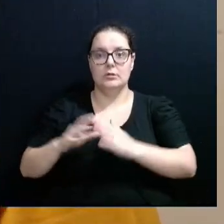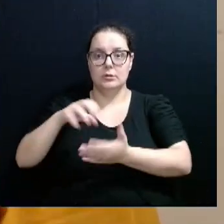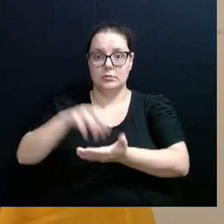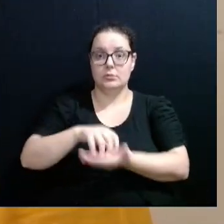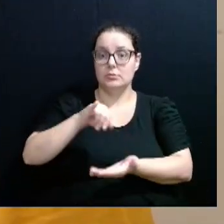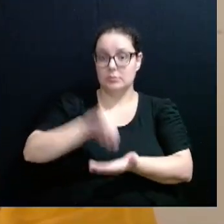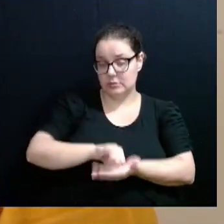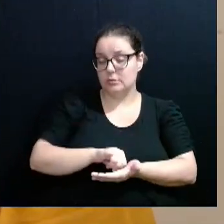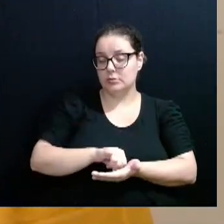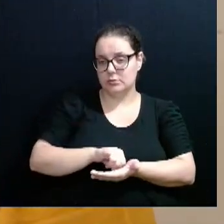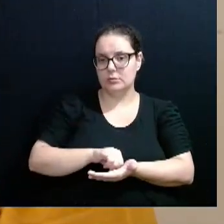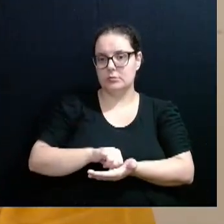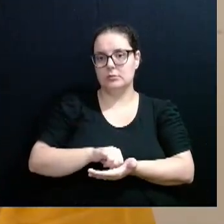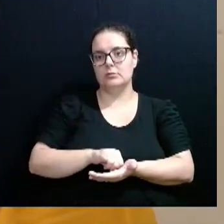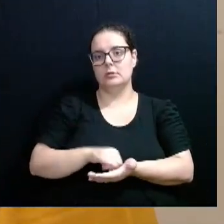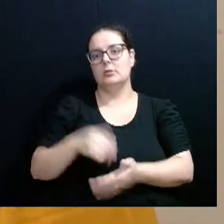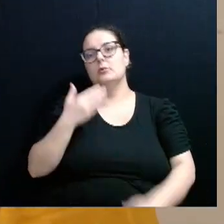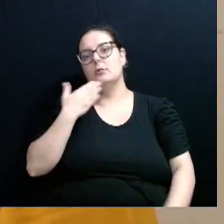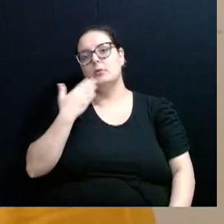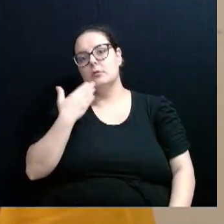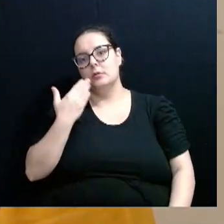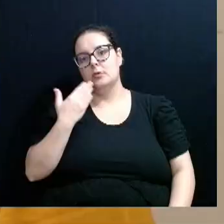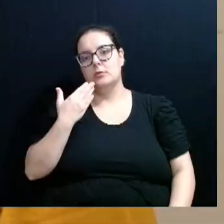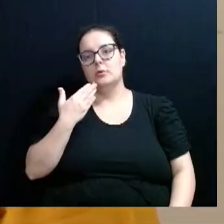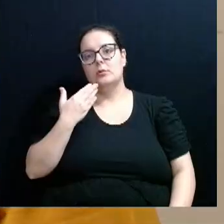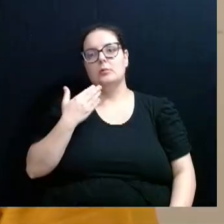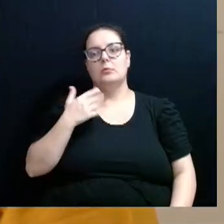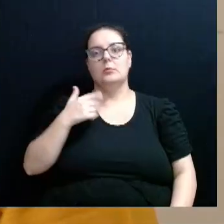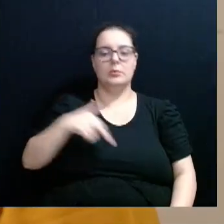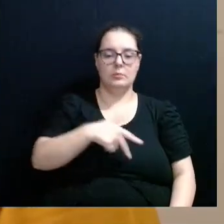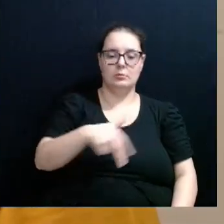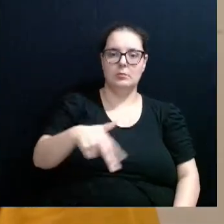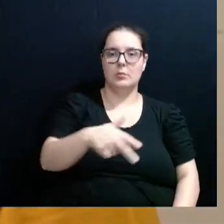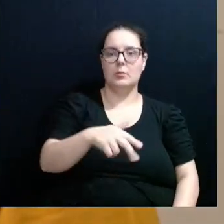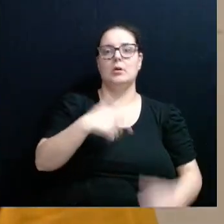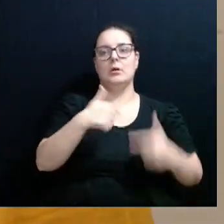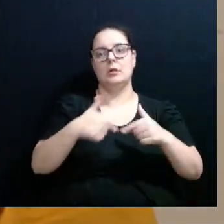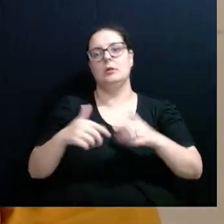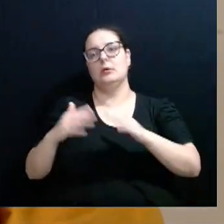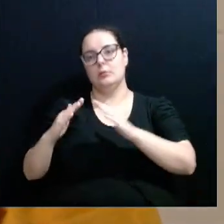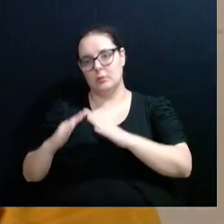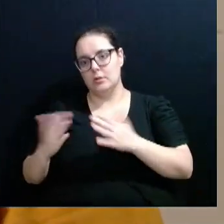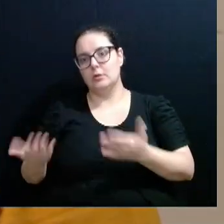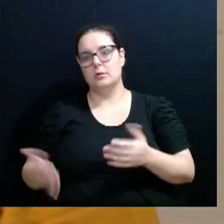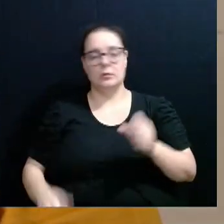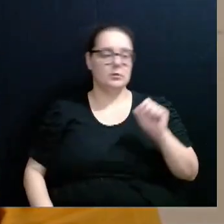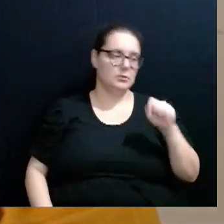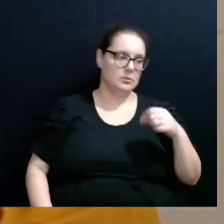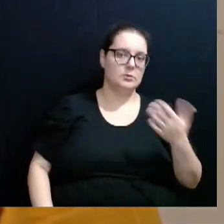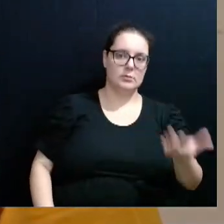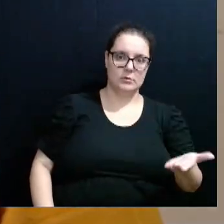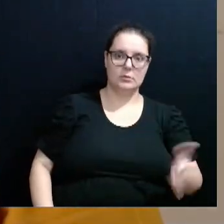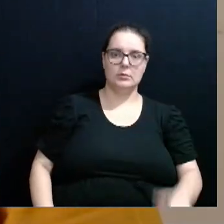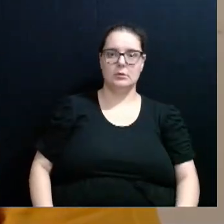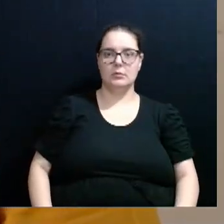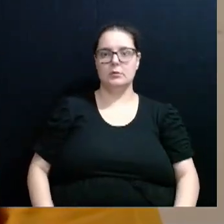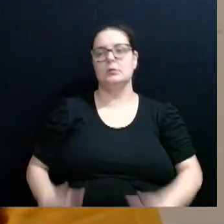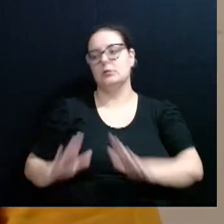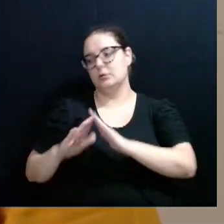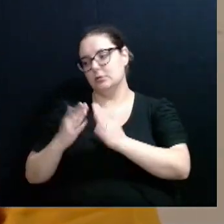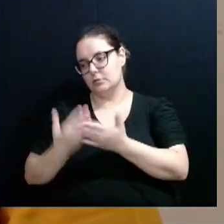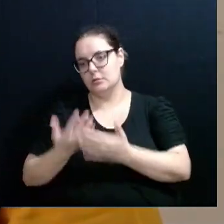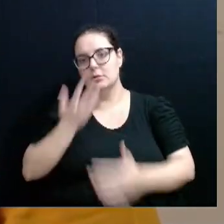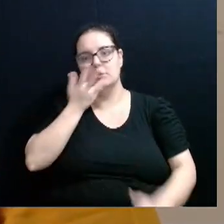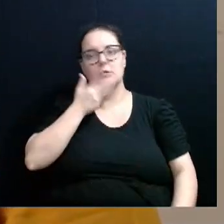para facilitar a locomoção, trabalho, casa. Sim. Né? E escola das crianças e todo o